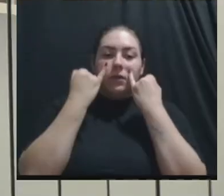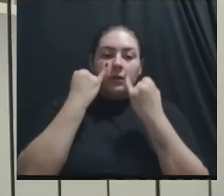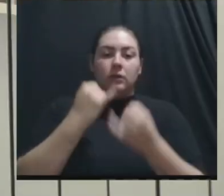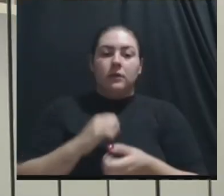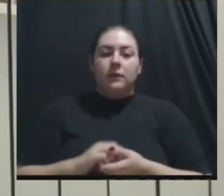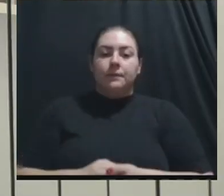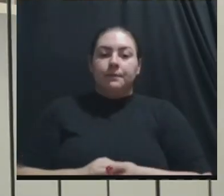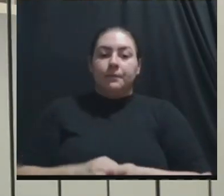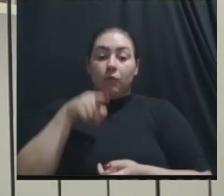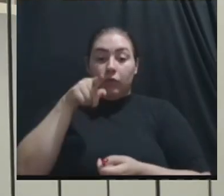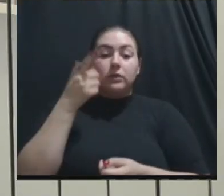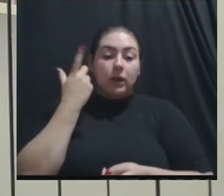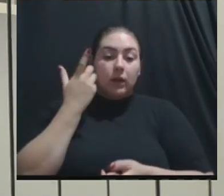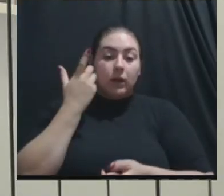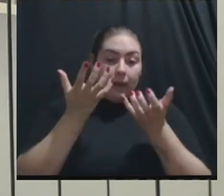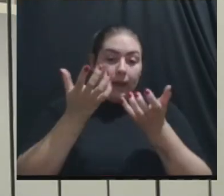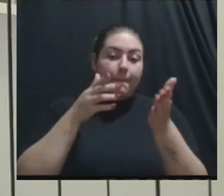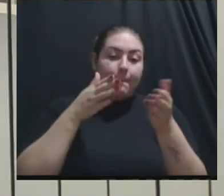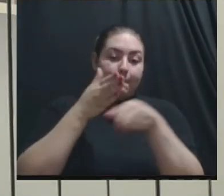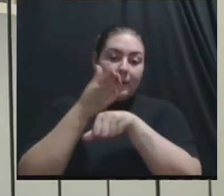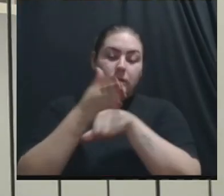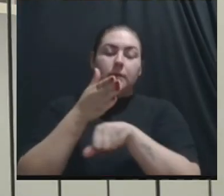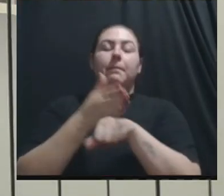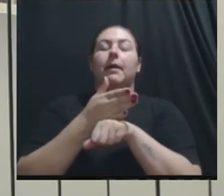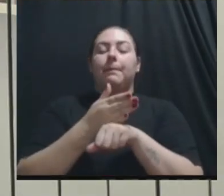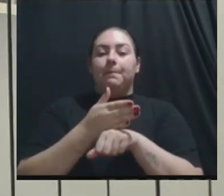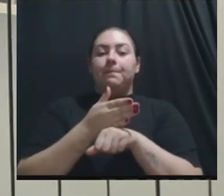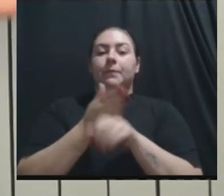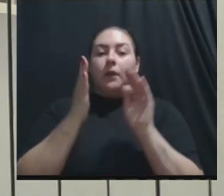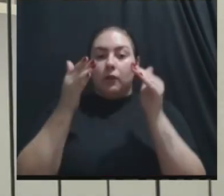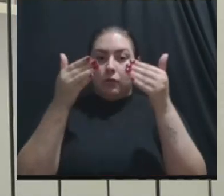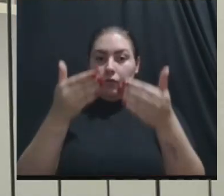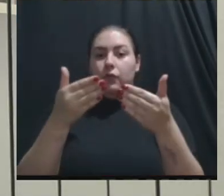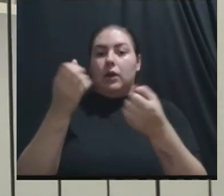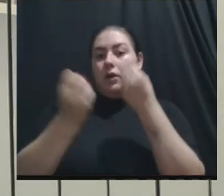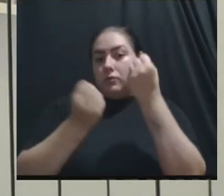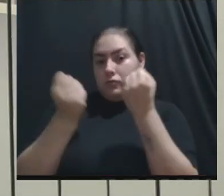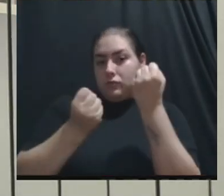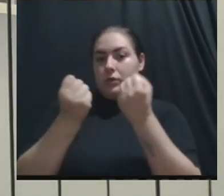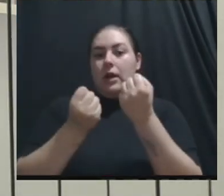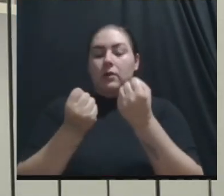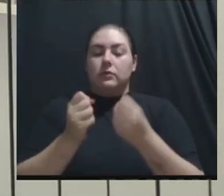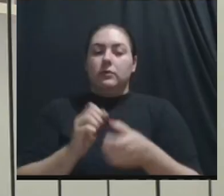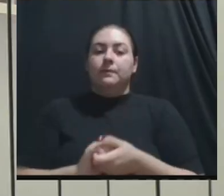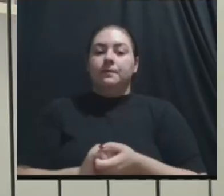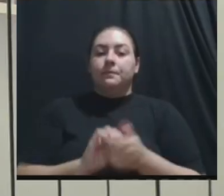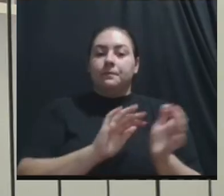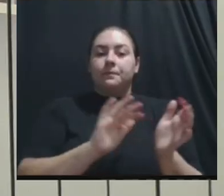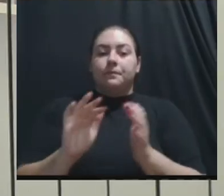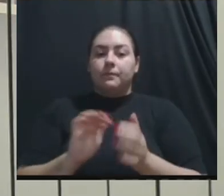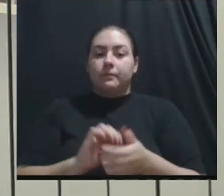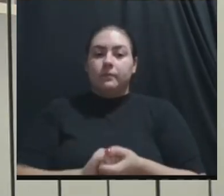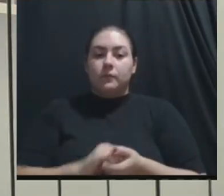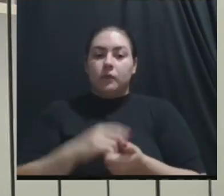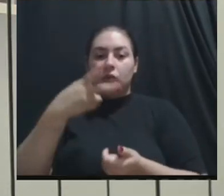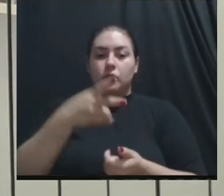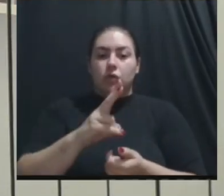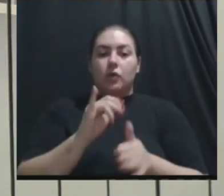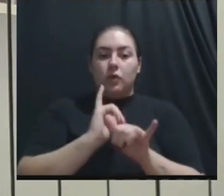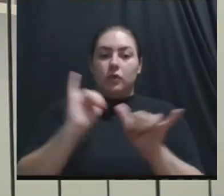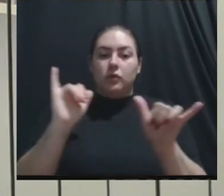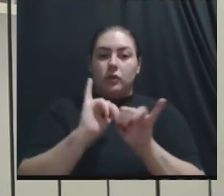então, conferir, né, os veículos deste leilão. A gente segue aqui com as notícias da metrópole porque a Prefeitura de